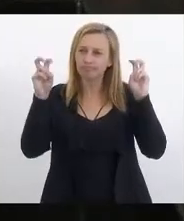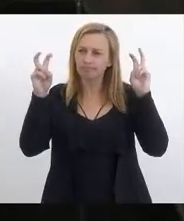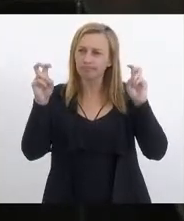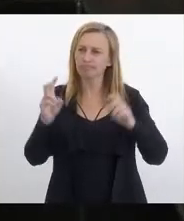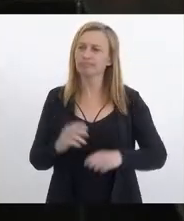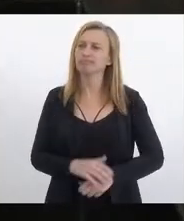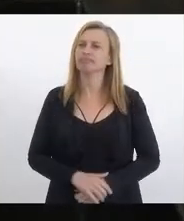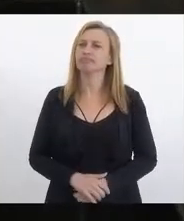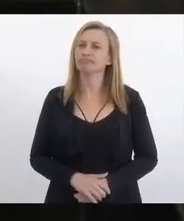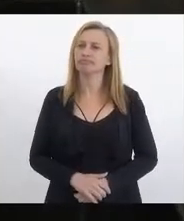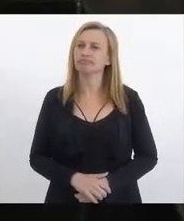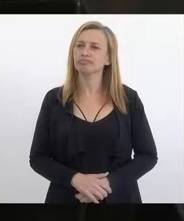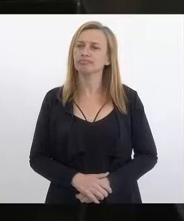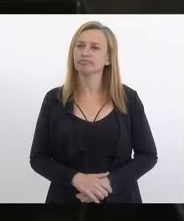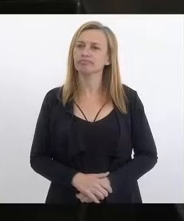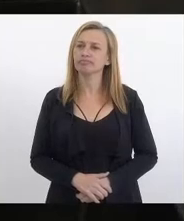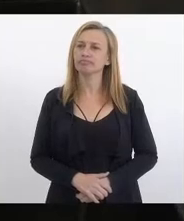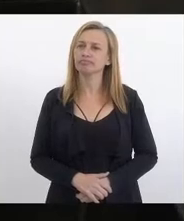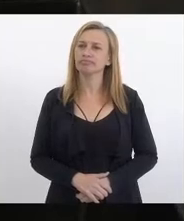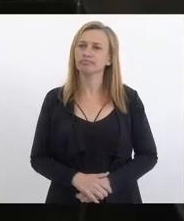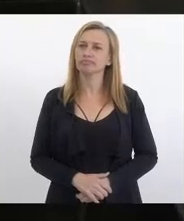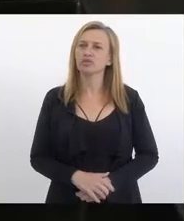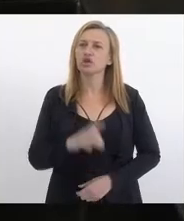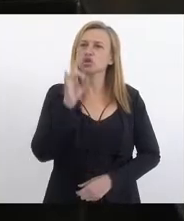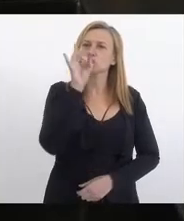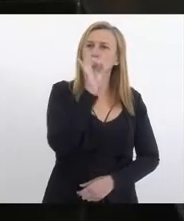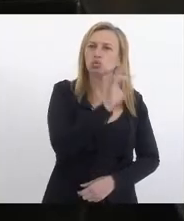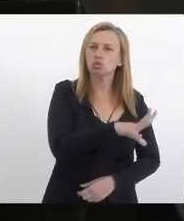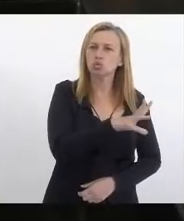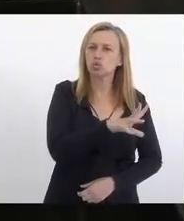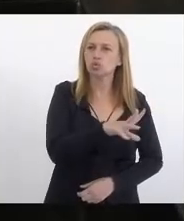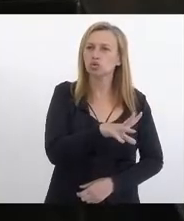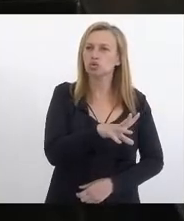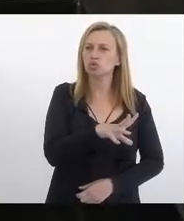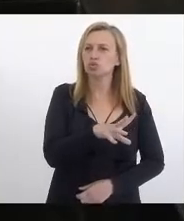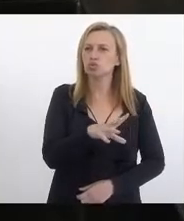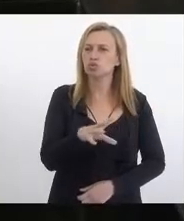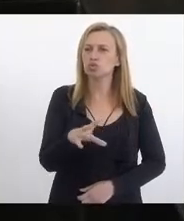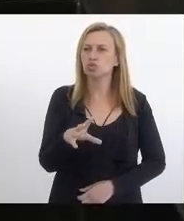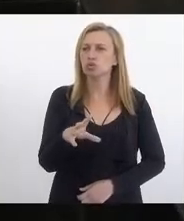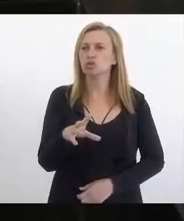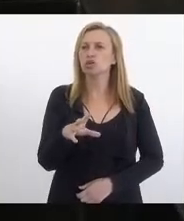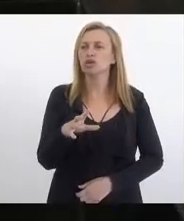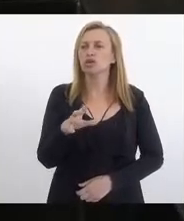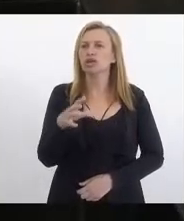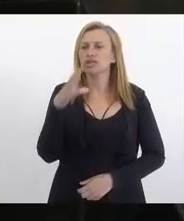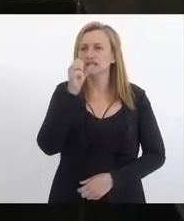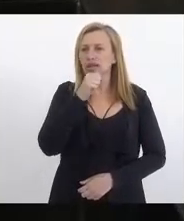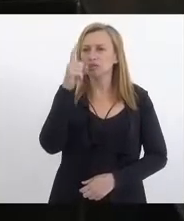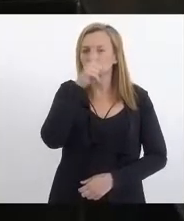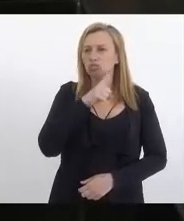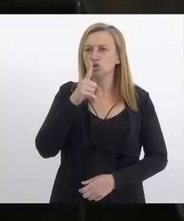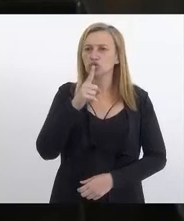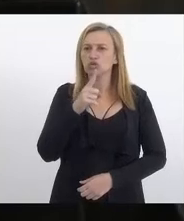que ocorreram no último final de semana no município de São